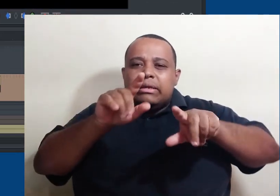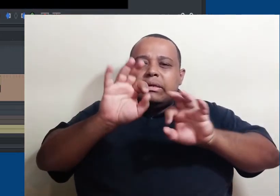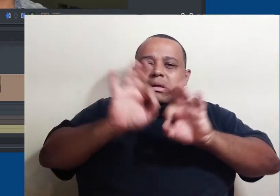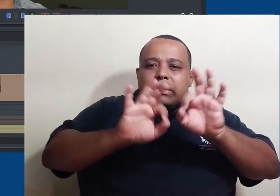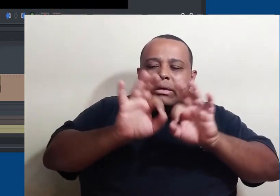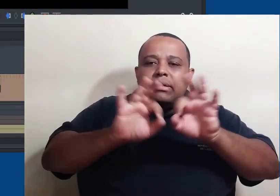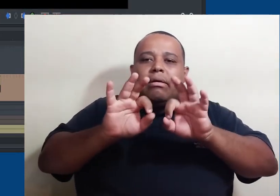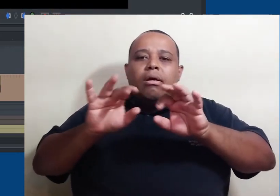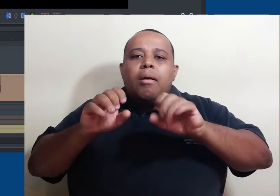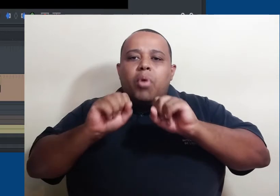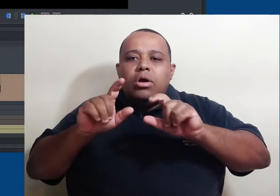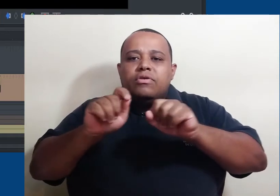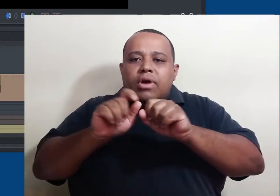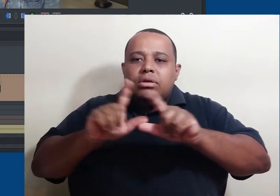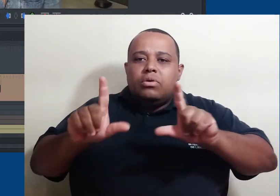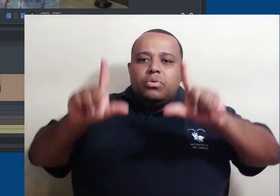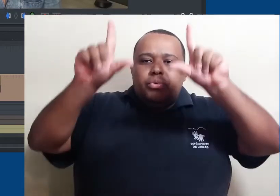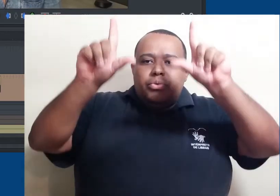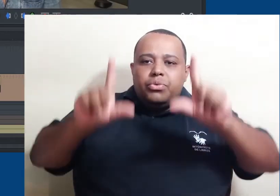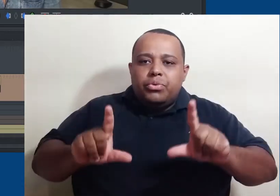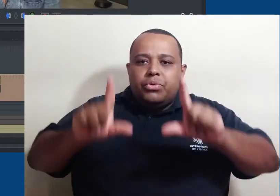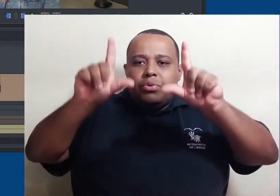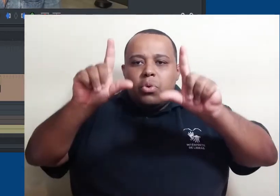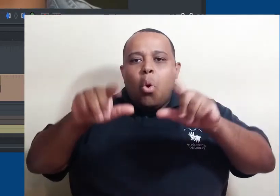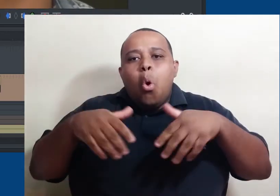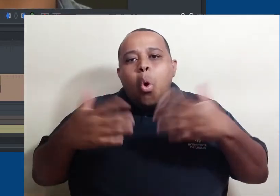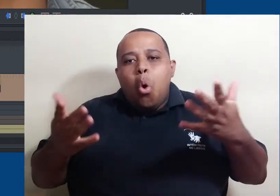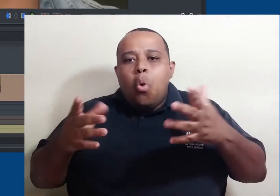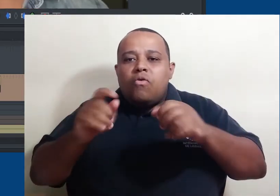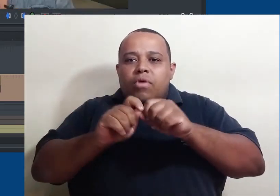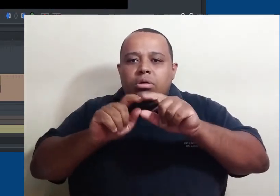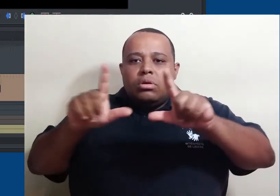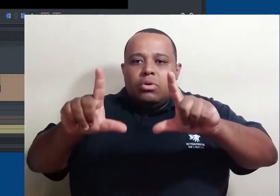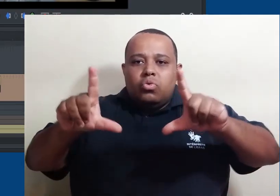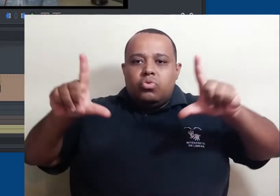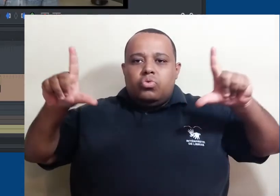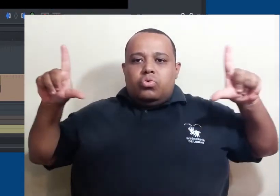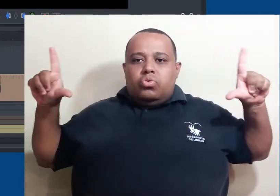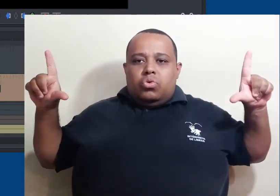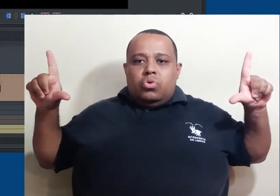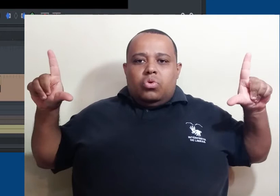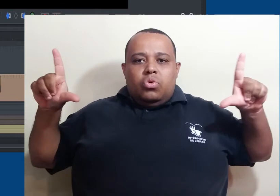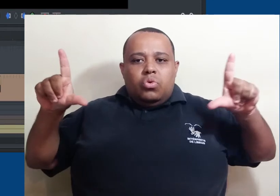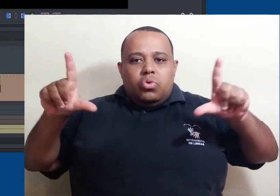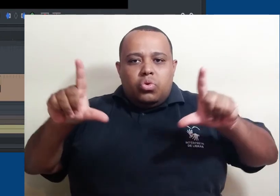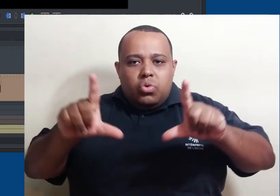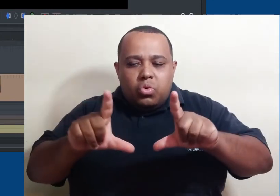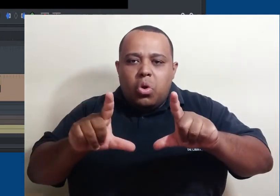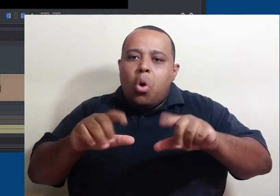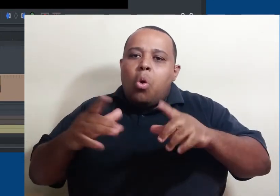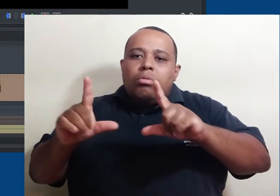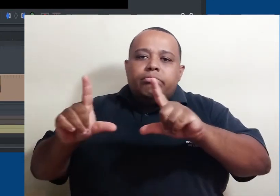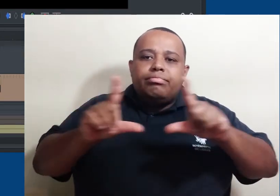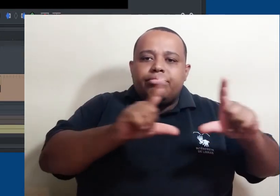posição X e Y, né, do seu vídeo. Você pode mexer na escala geral, para cima e para baixo. Então quando você importar um